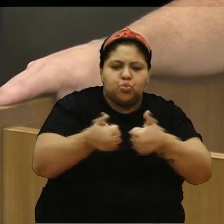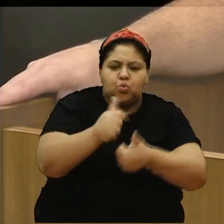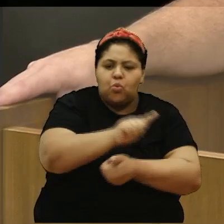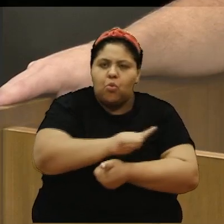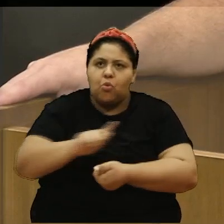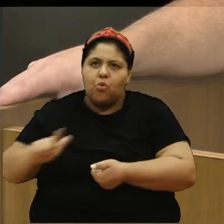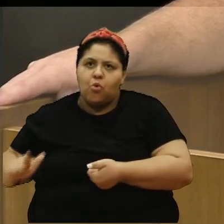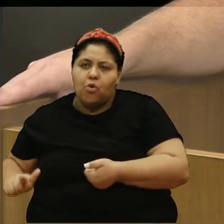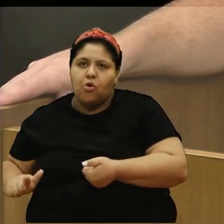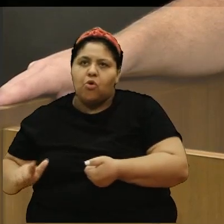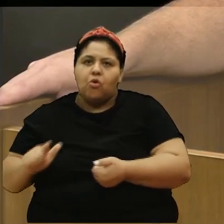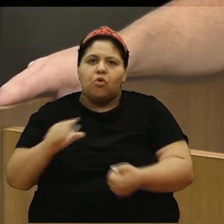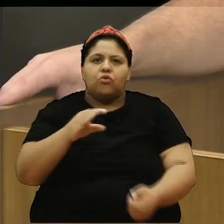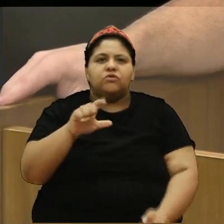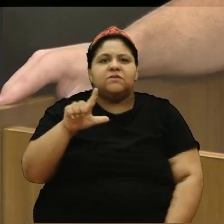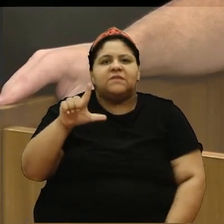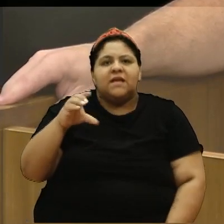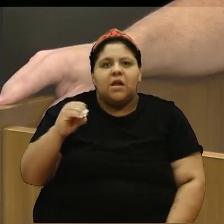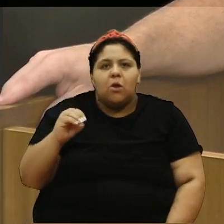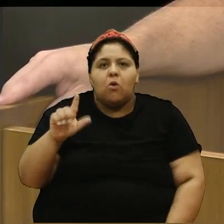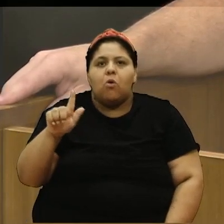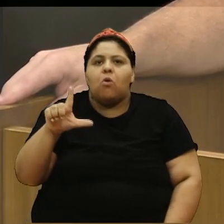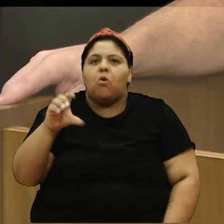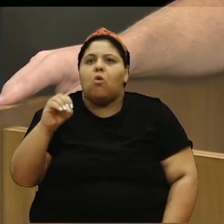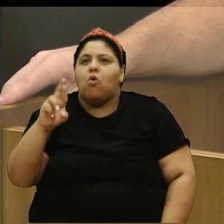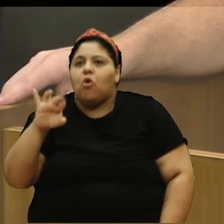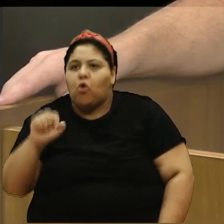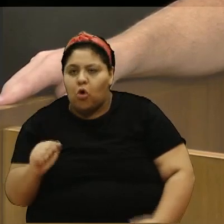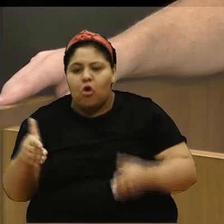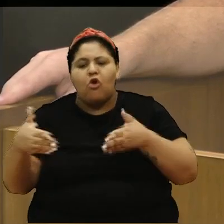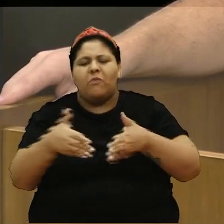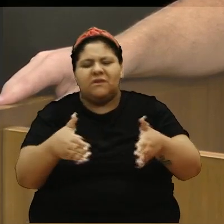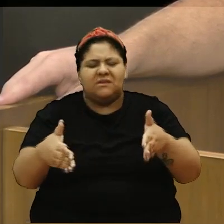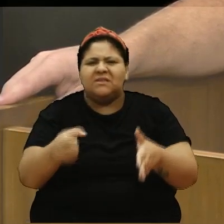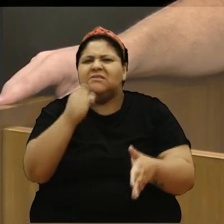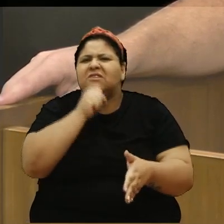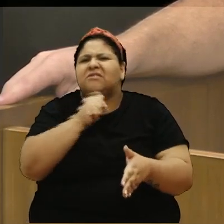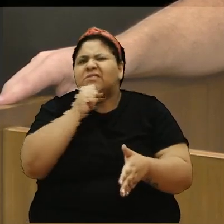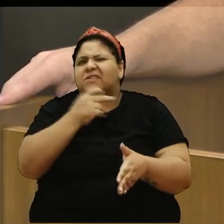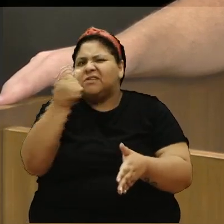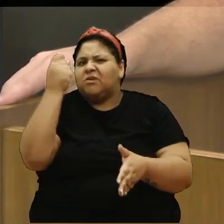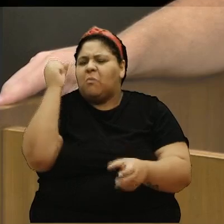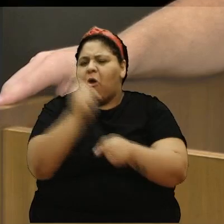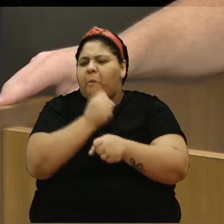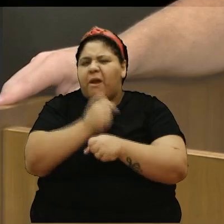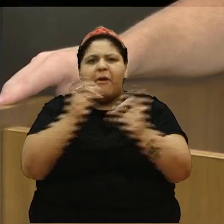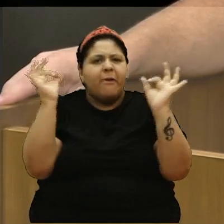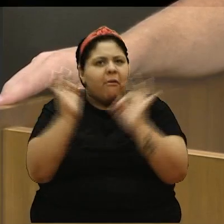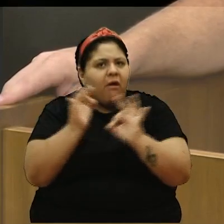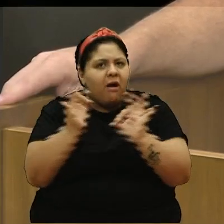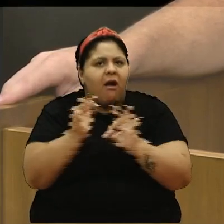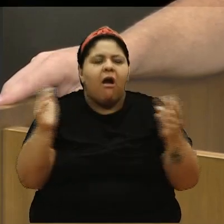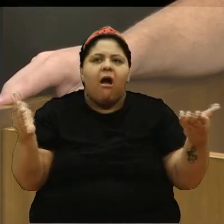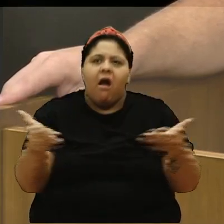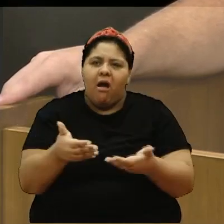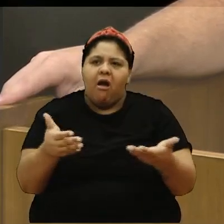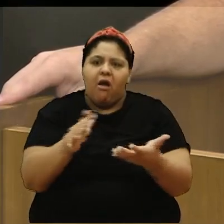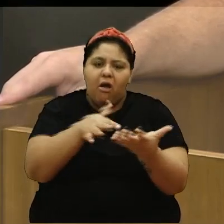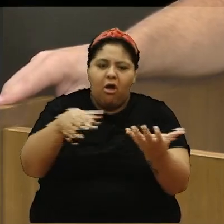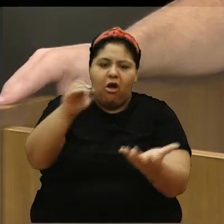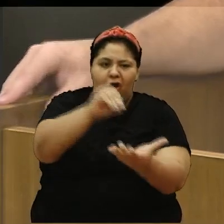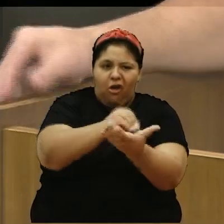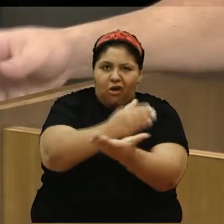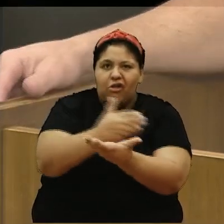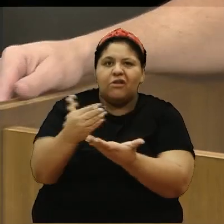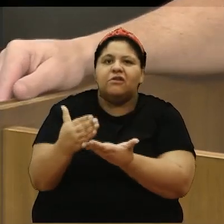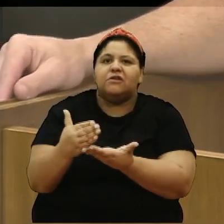o Cerro da Glória, né, aquela estrada que muito tempo, uma demanda muito antiga, ficou uma obra perfeita. E agora, quando a Codeca assumiu